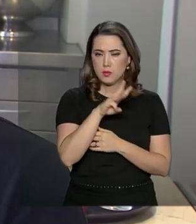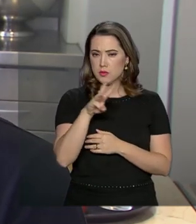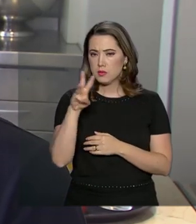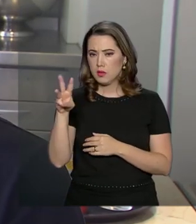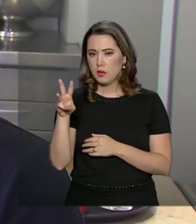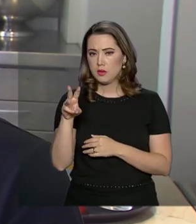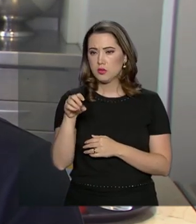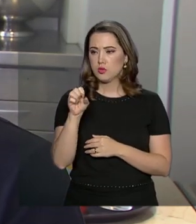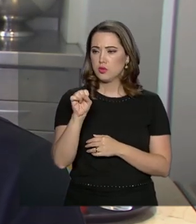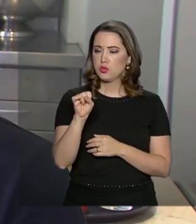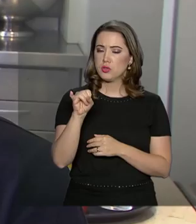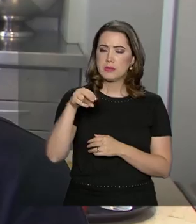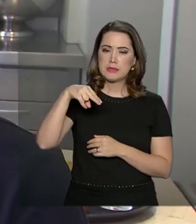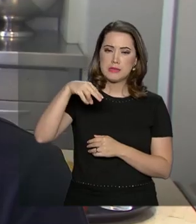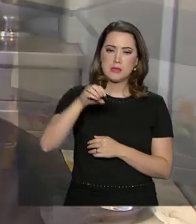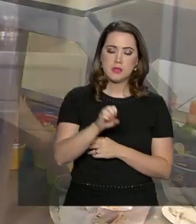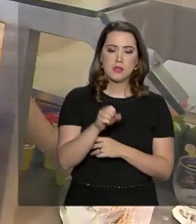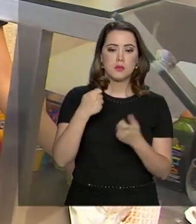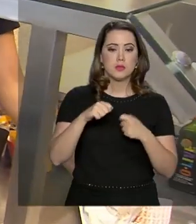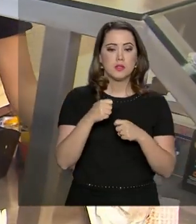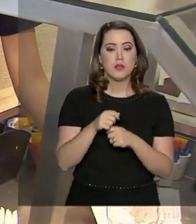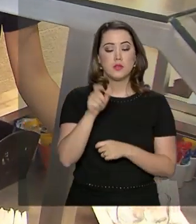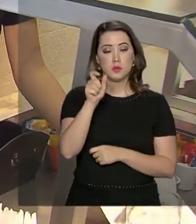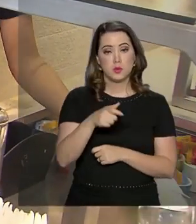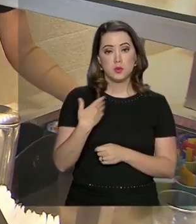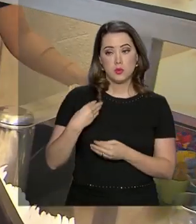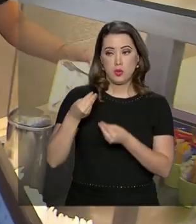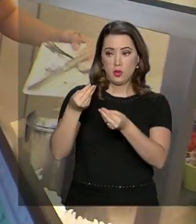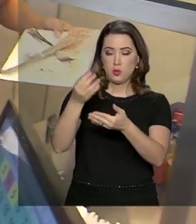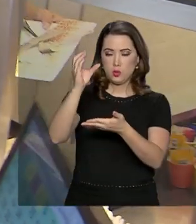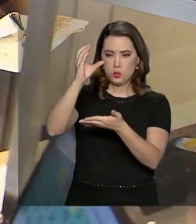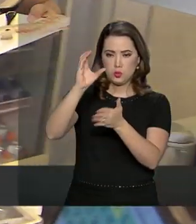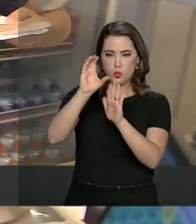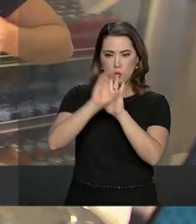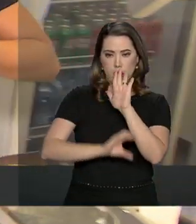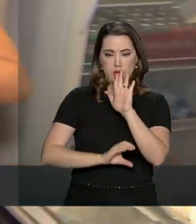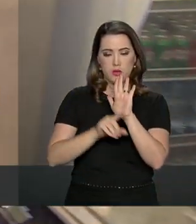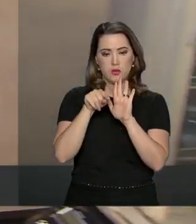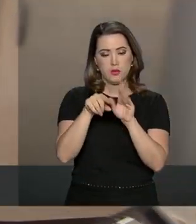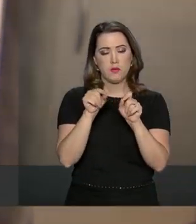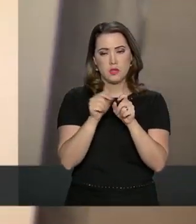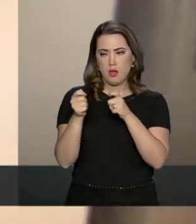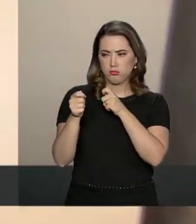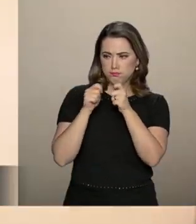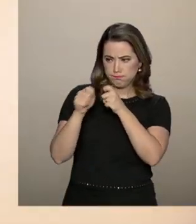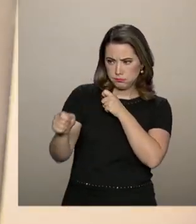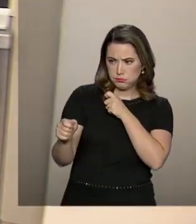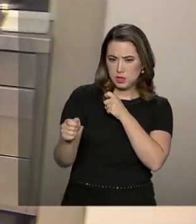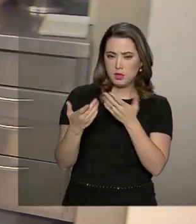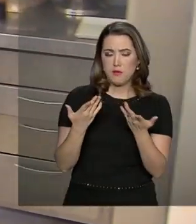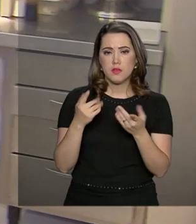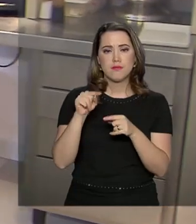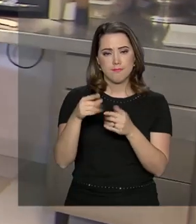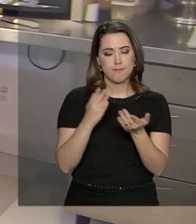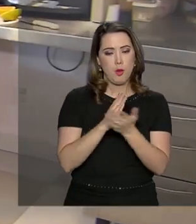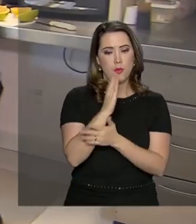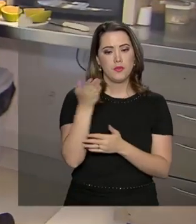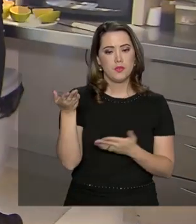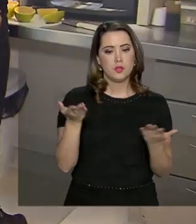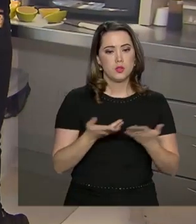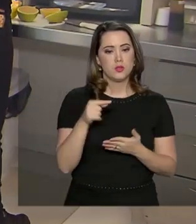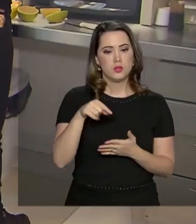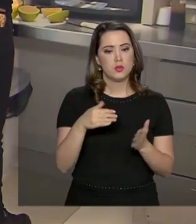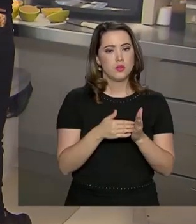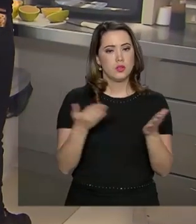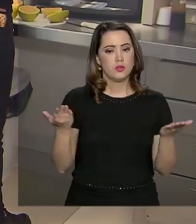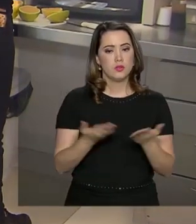no Cine, né, que eles estavam precisando de um atendente. Daí eu trouxe um currículo, fiz a entrevista e passei. E hoje eu estou aqui